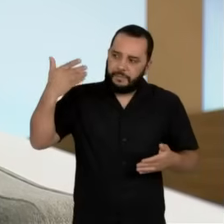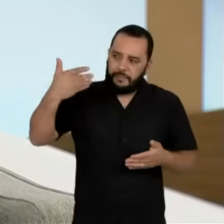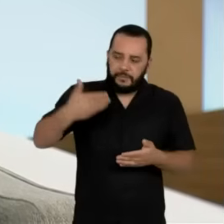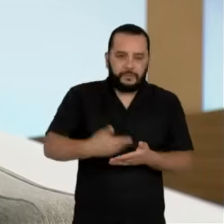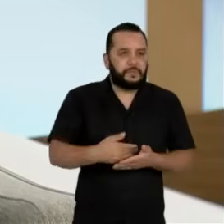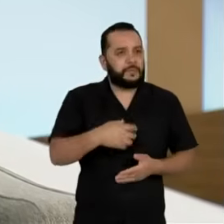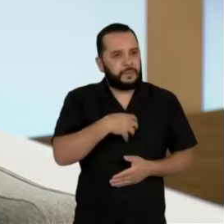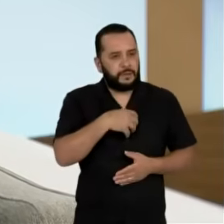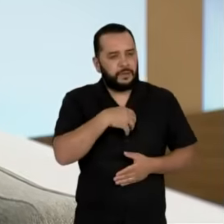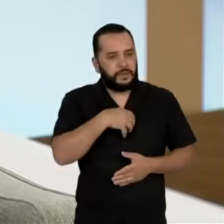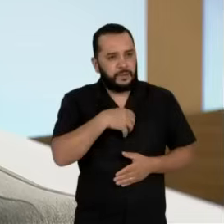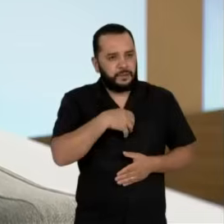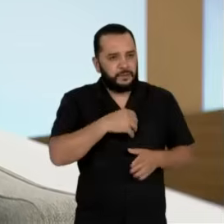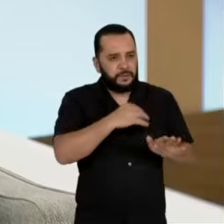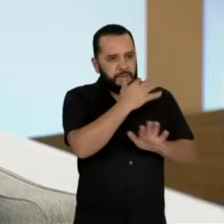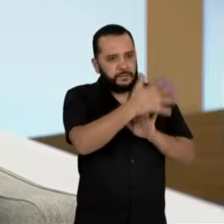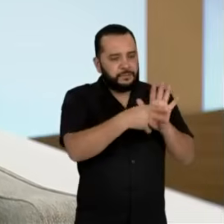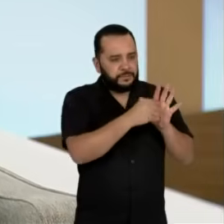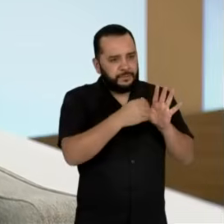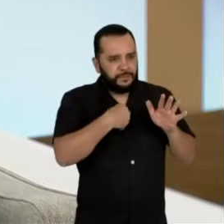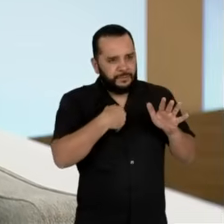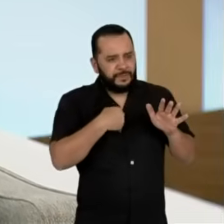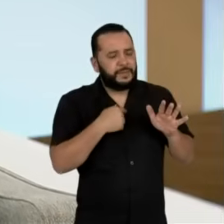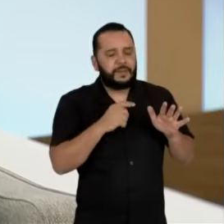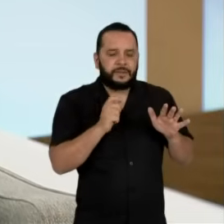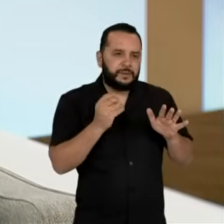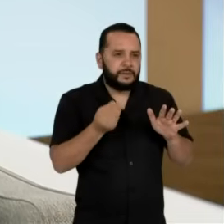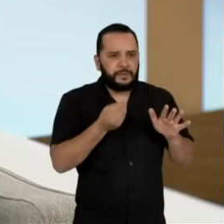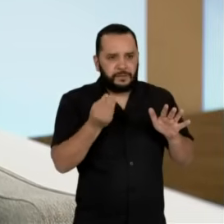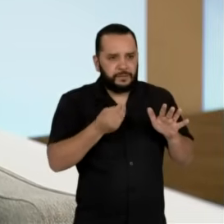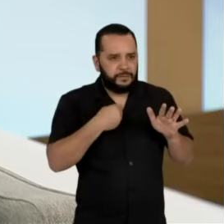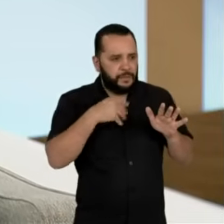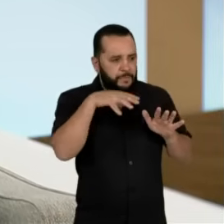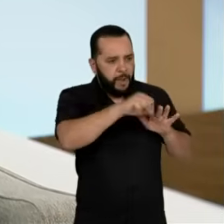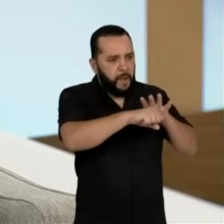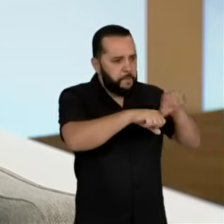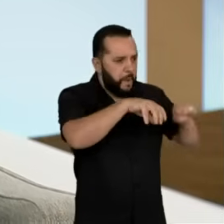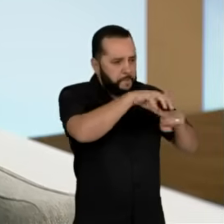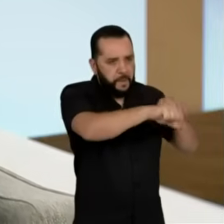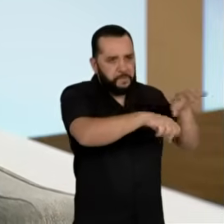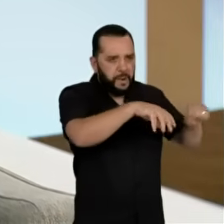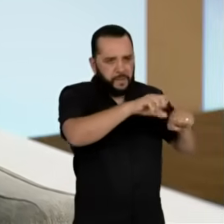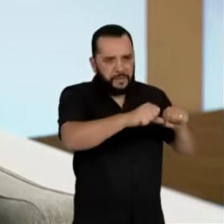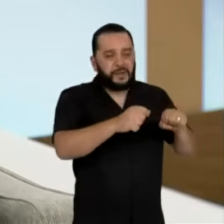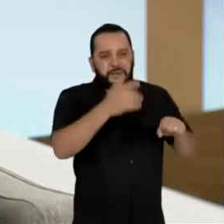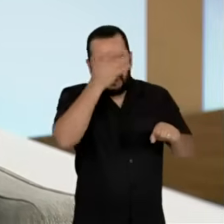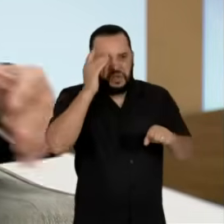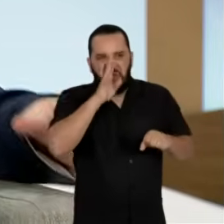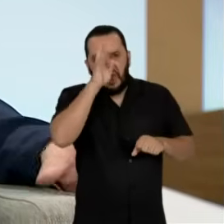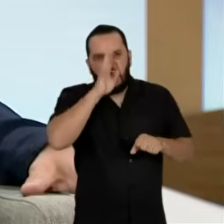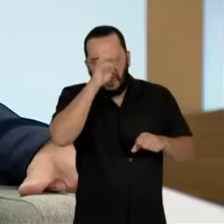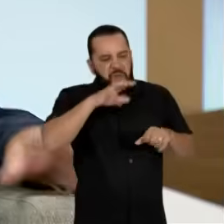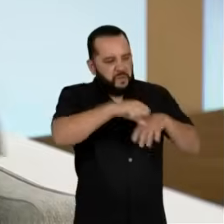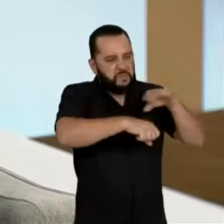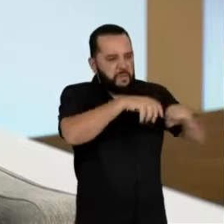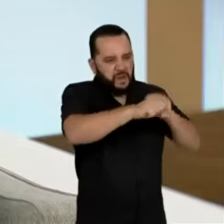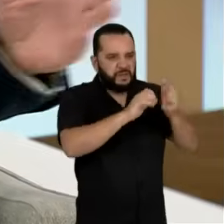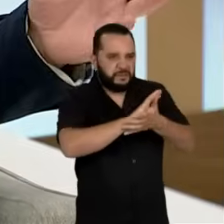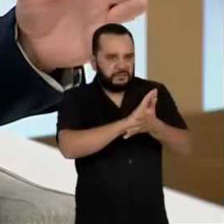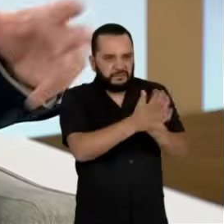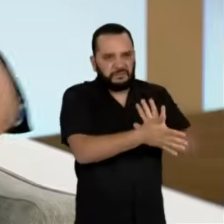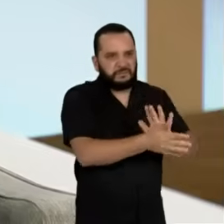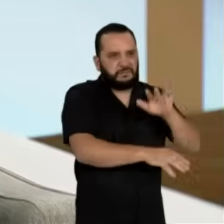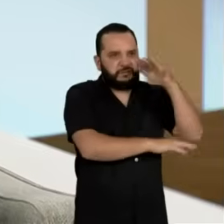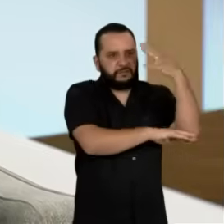já desde sempre. Foi uma maneira de invasiva, destrutiva, né? De derrubar